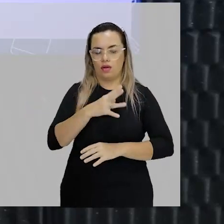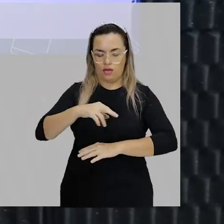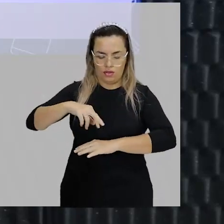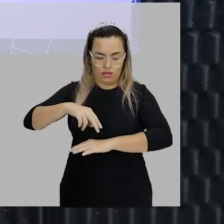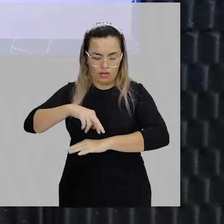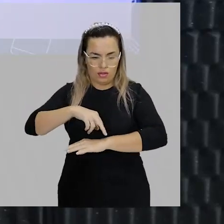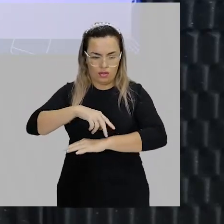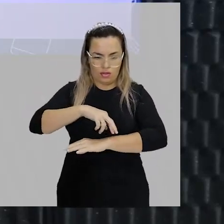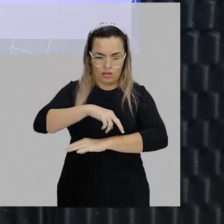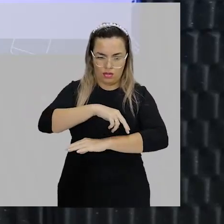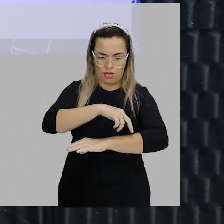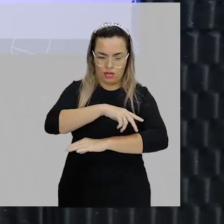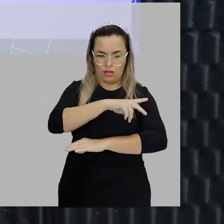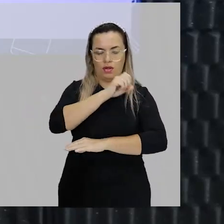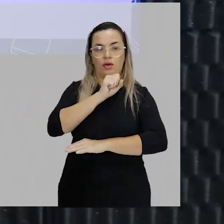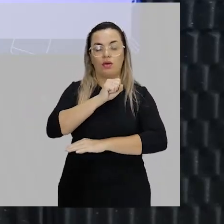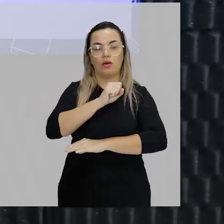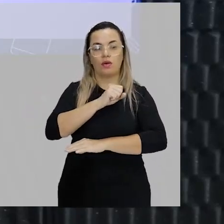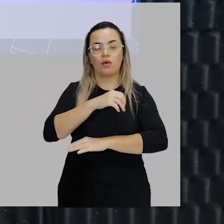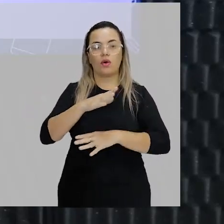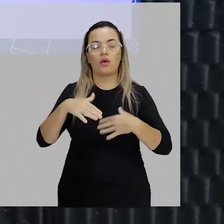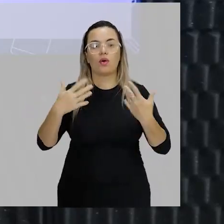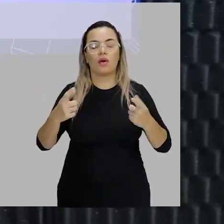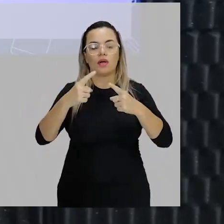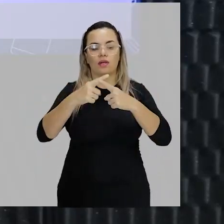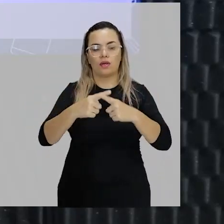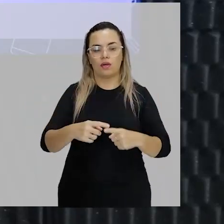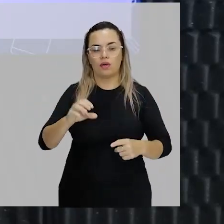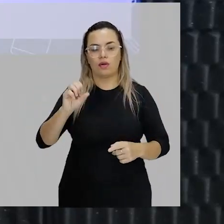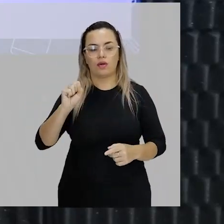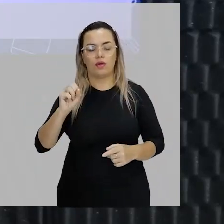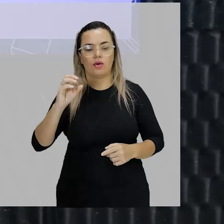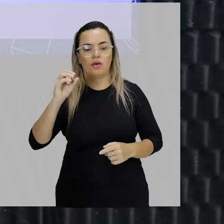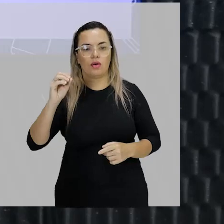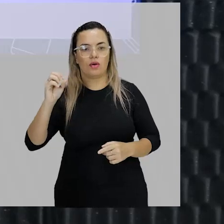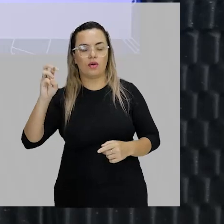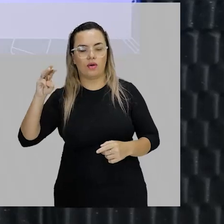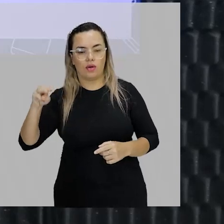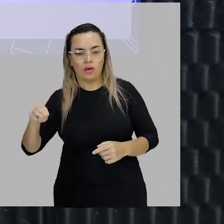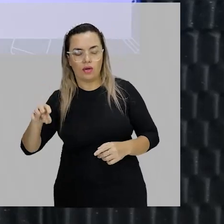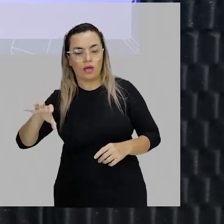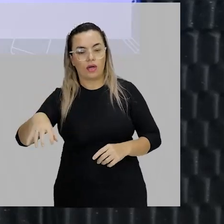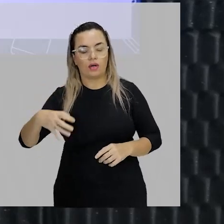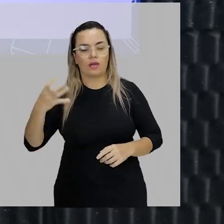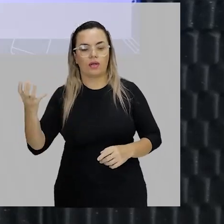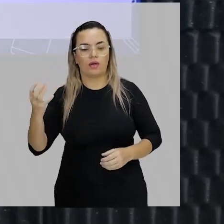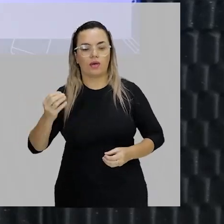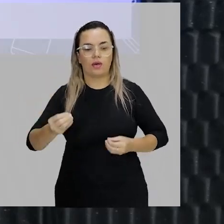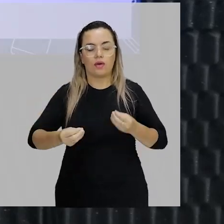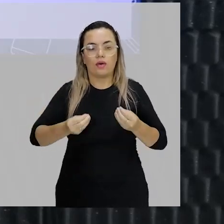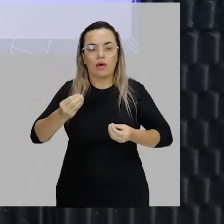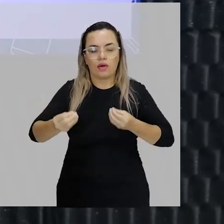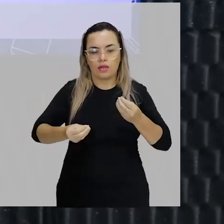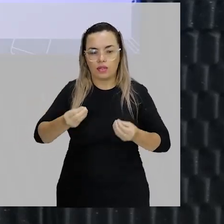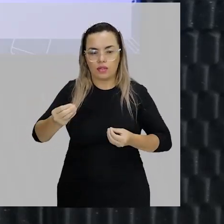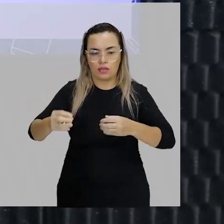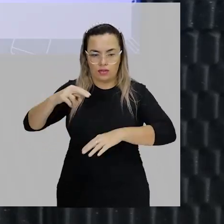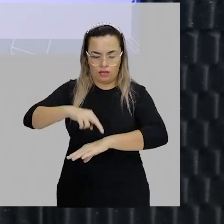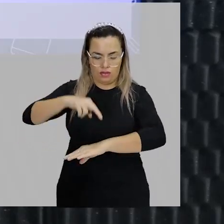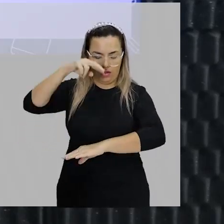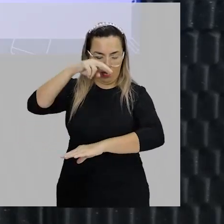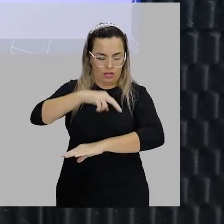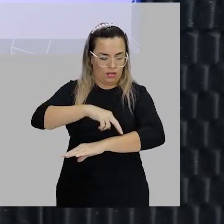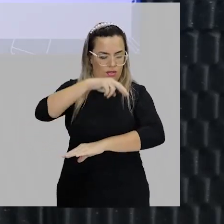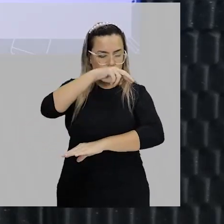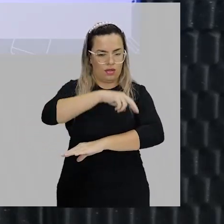rasos, dos 800 metros, como é que a prova acontece, das corridas com barreiras, vou falar aqui algumas especificações de cada